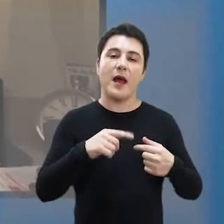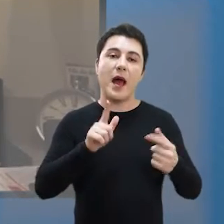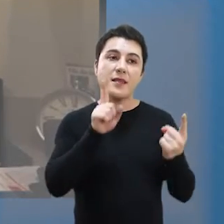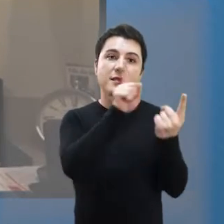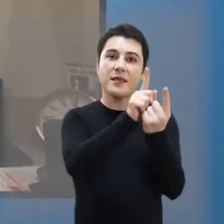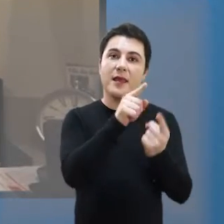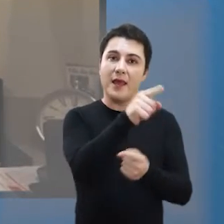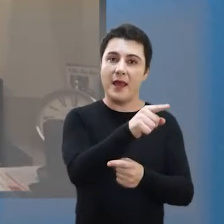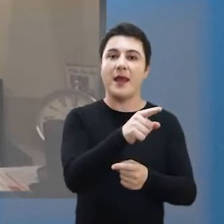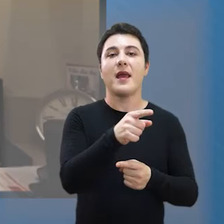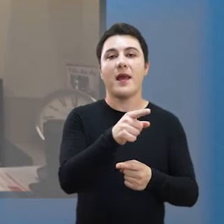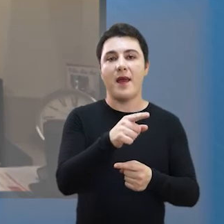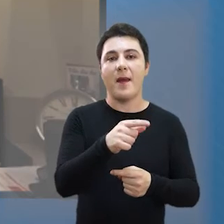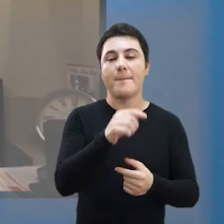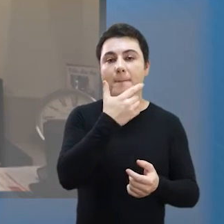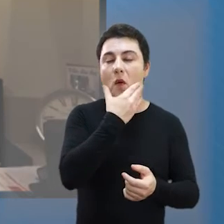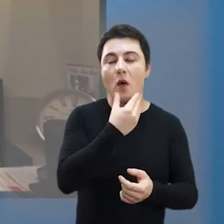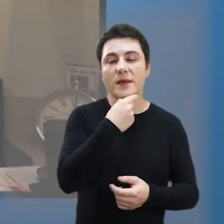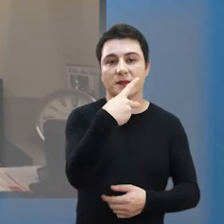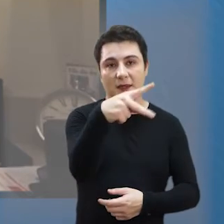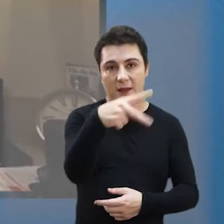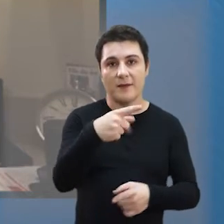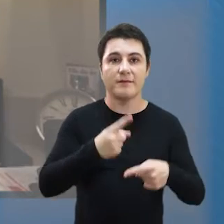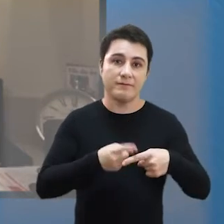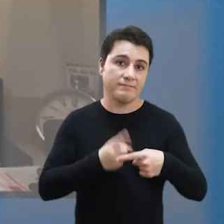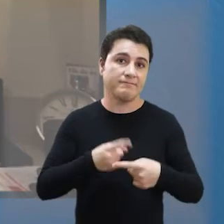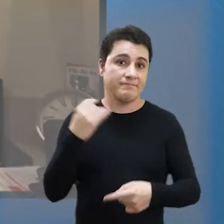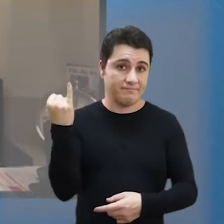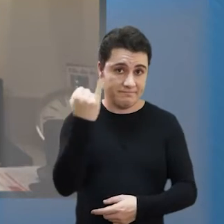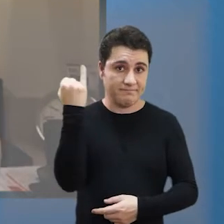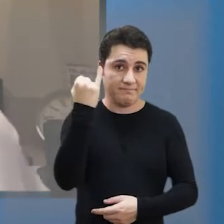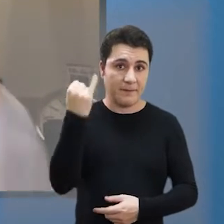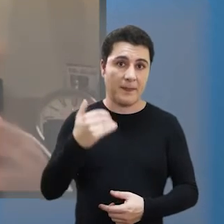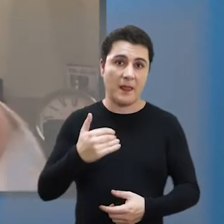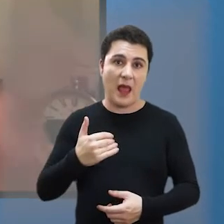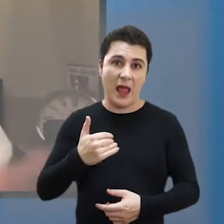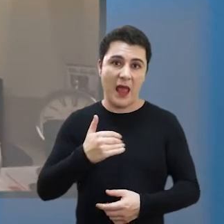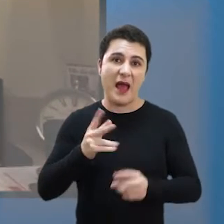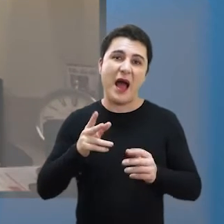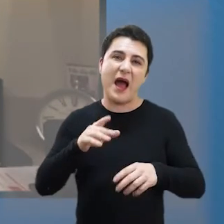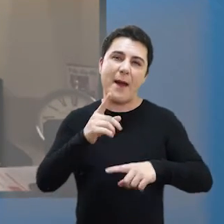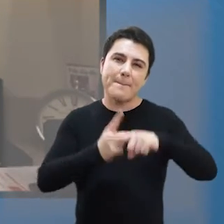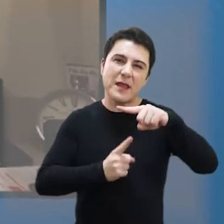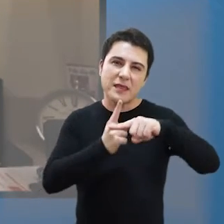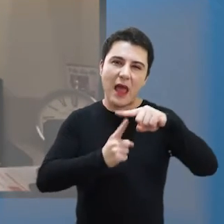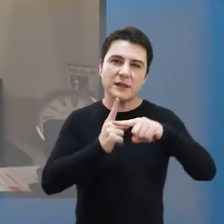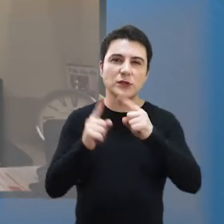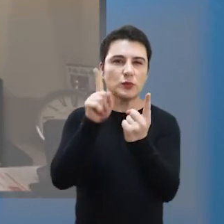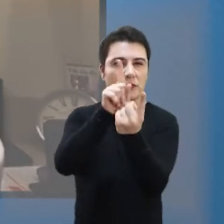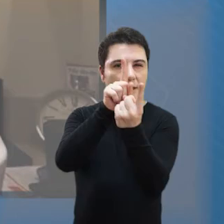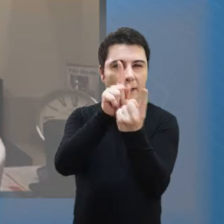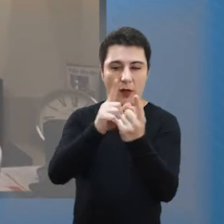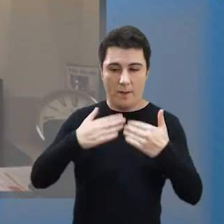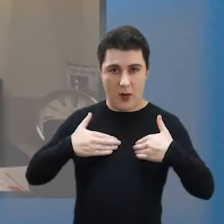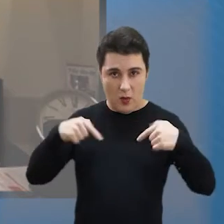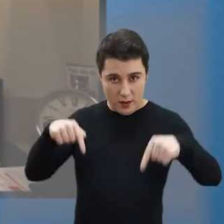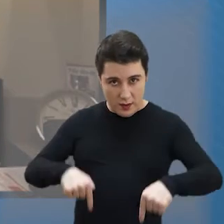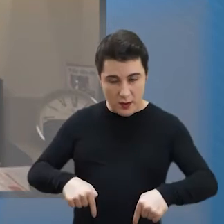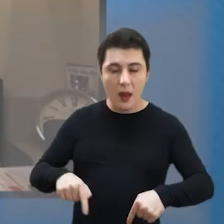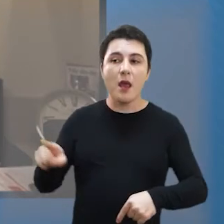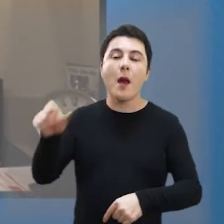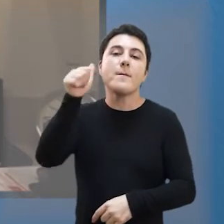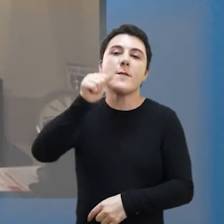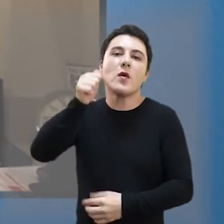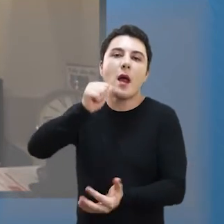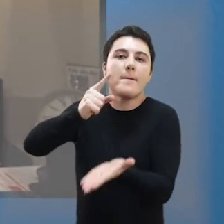para ele, faça ele ir ao médico fazer os exames de rotina, porque é um dado meu que metade das consultas aqui, quem marca no meu